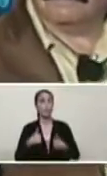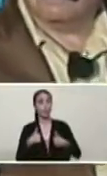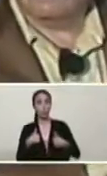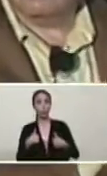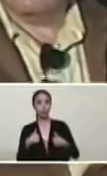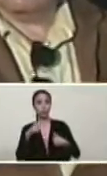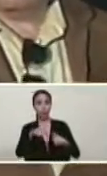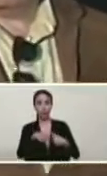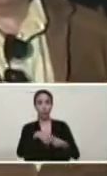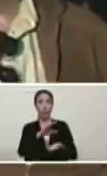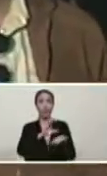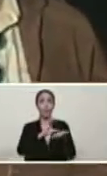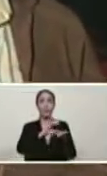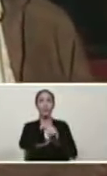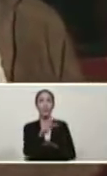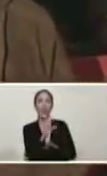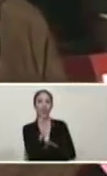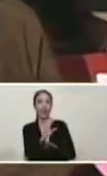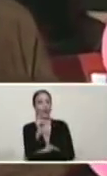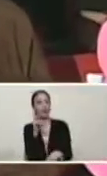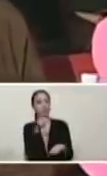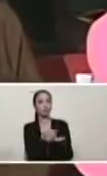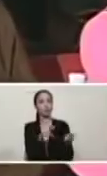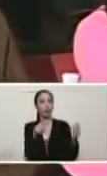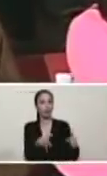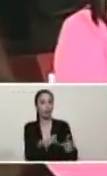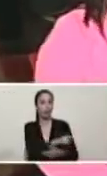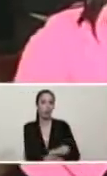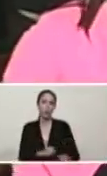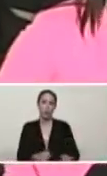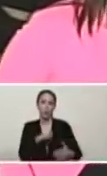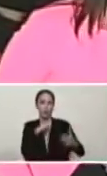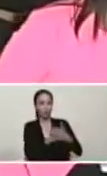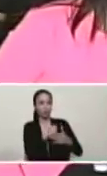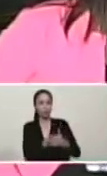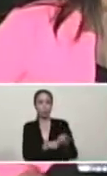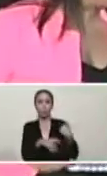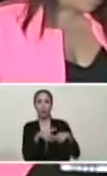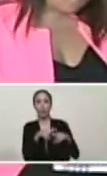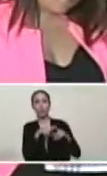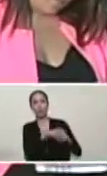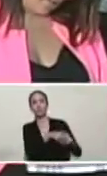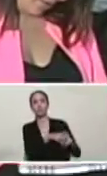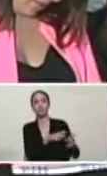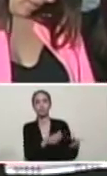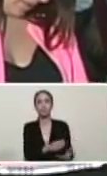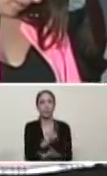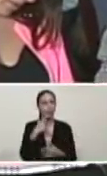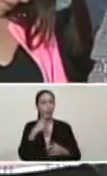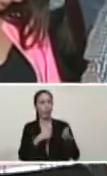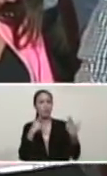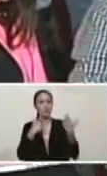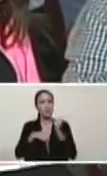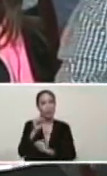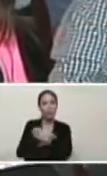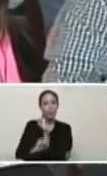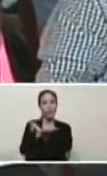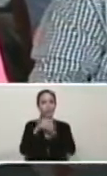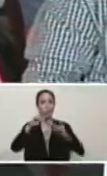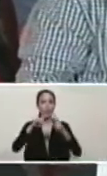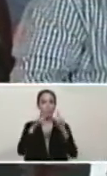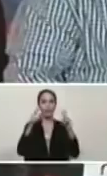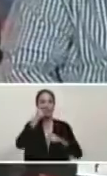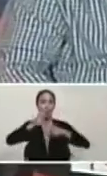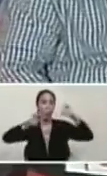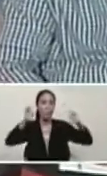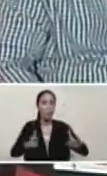esta capital, que é a capital da resistência contra o imperialismo, que foi a capital da luta por la paz. Este povo